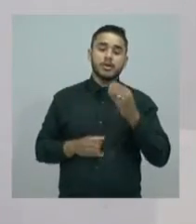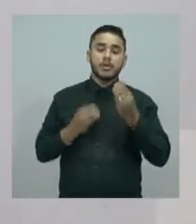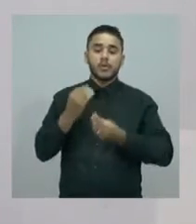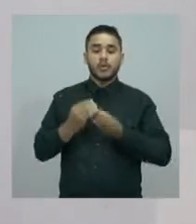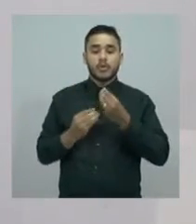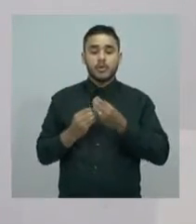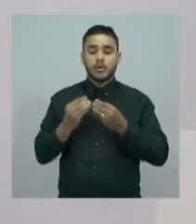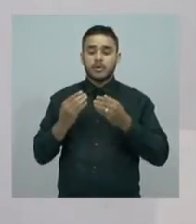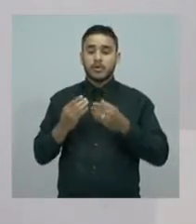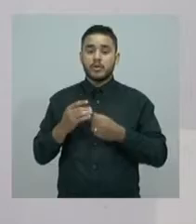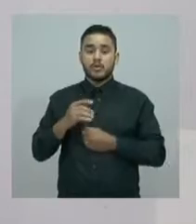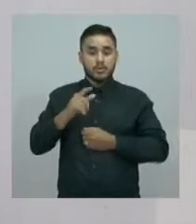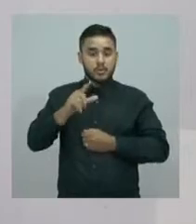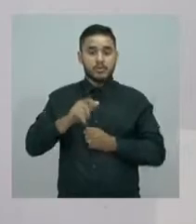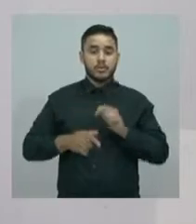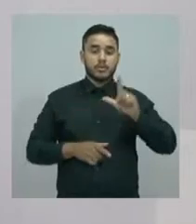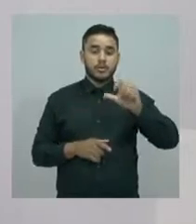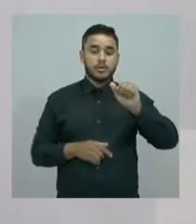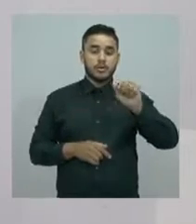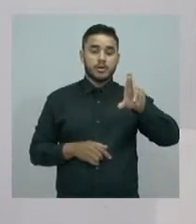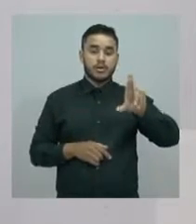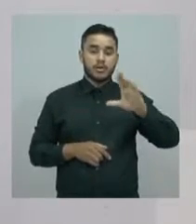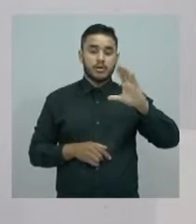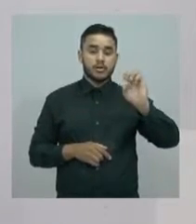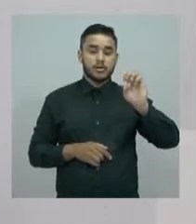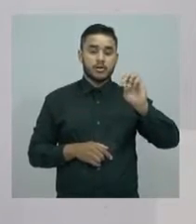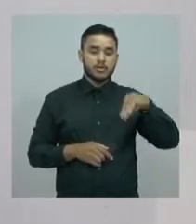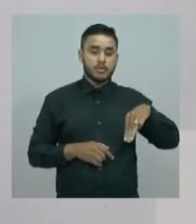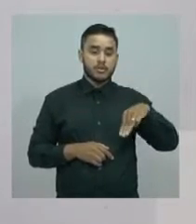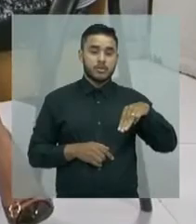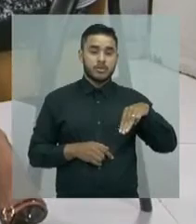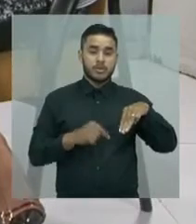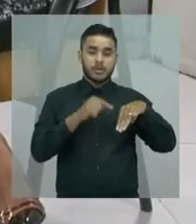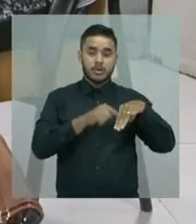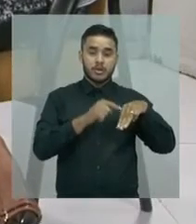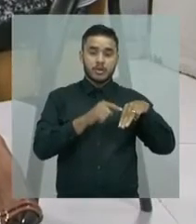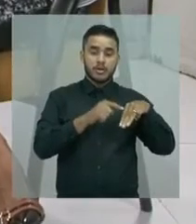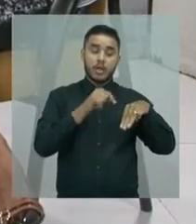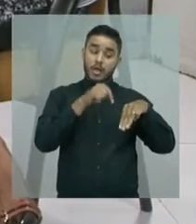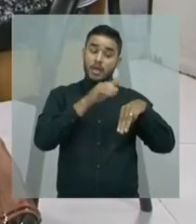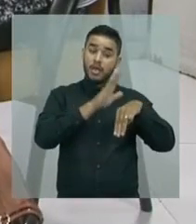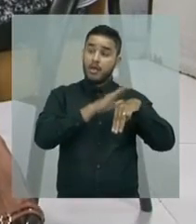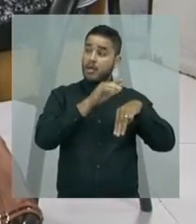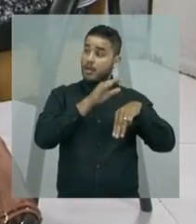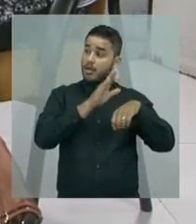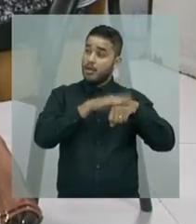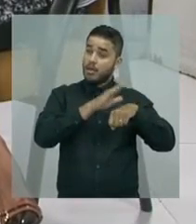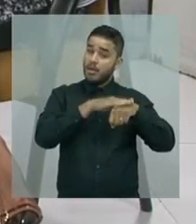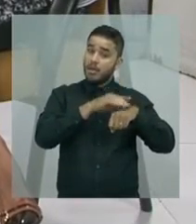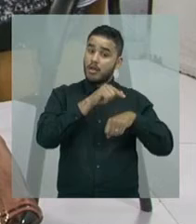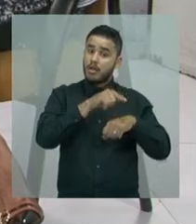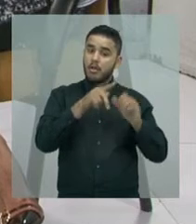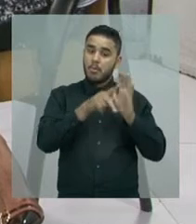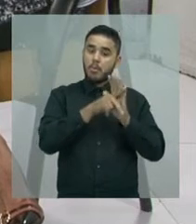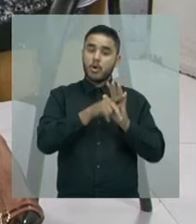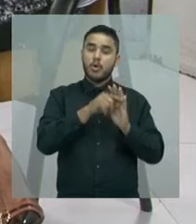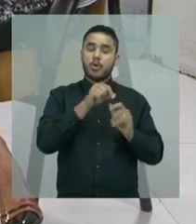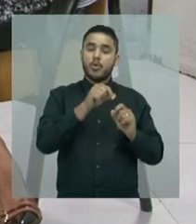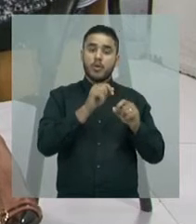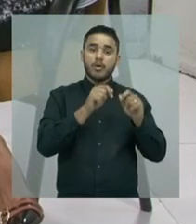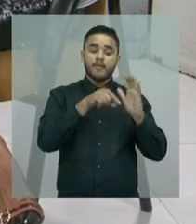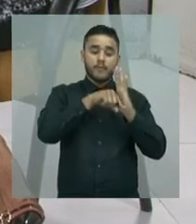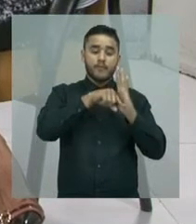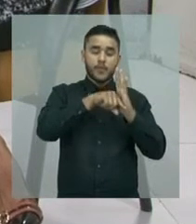um convênio com o LACEN, que pode ser gratuito. É o laboratório, né? O laboratório público, né, que demora um pouco